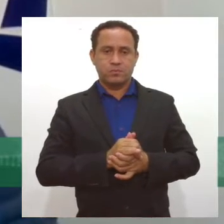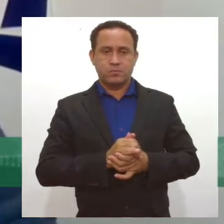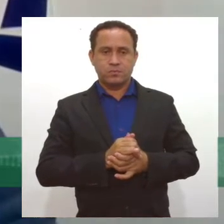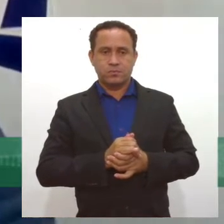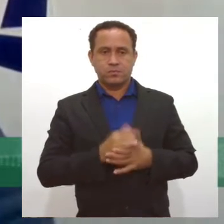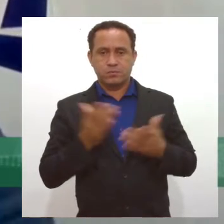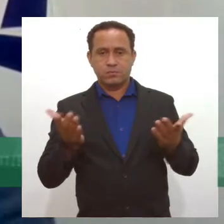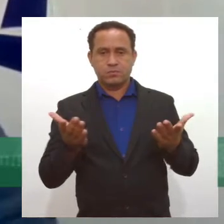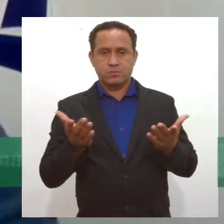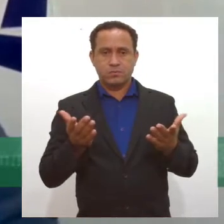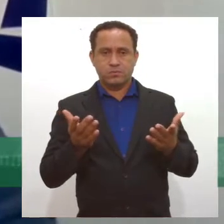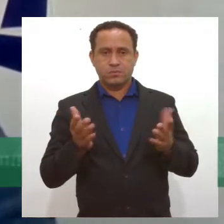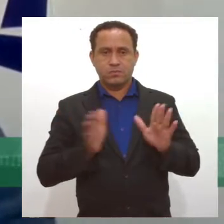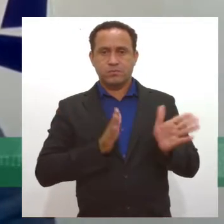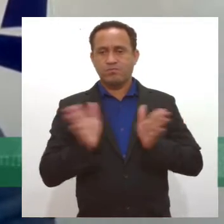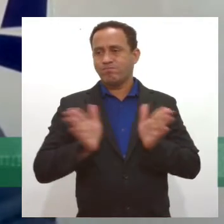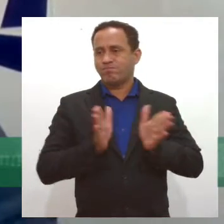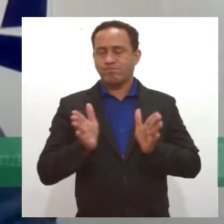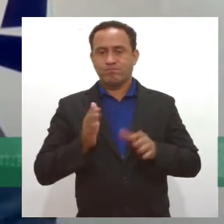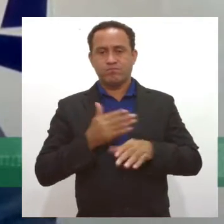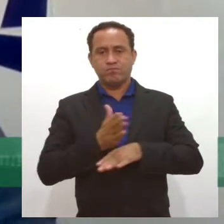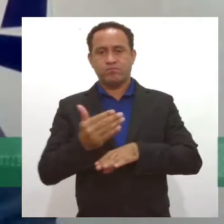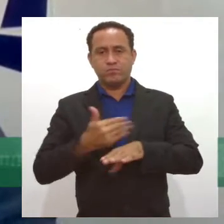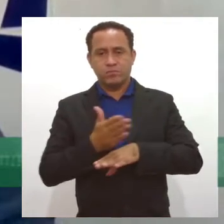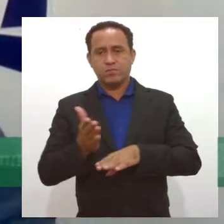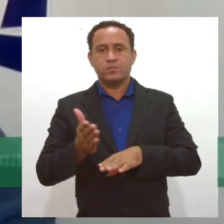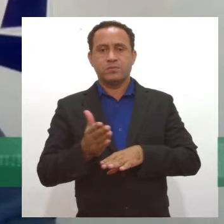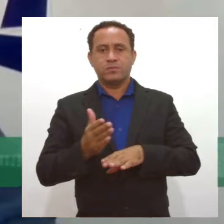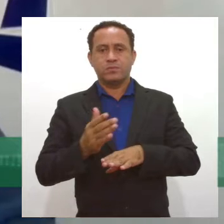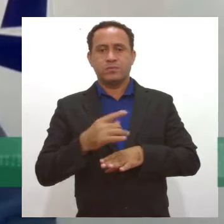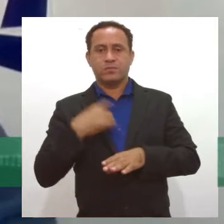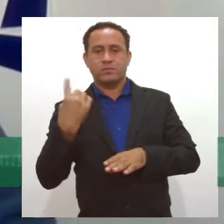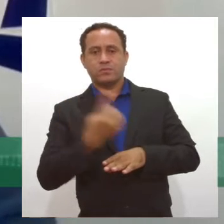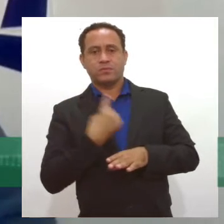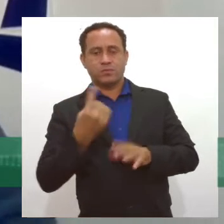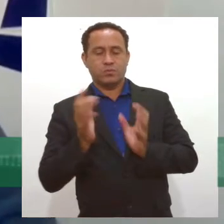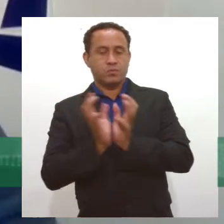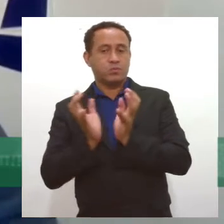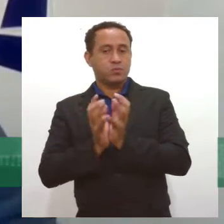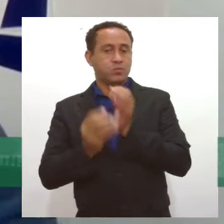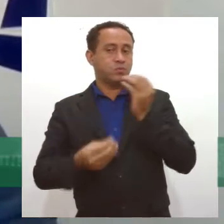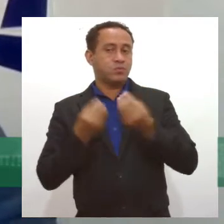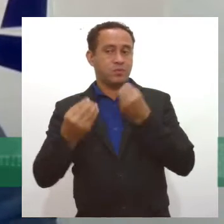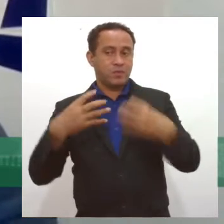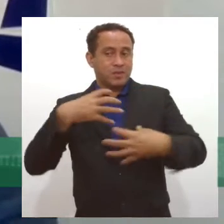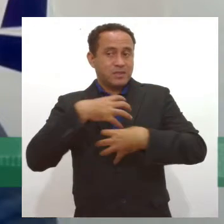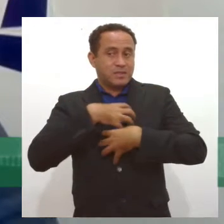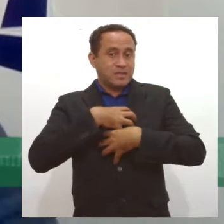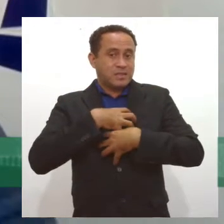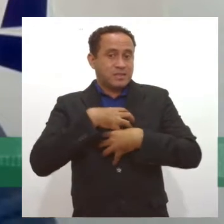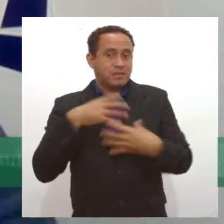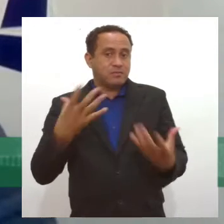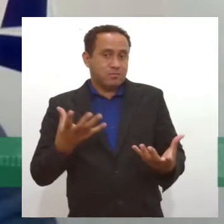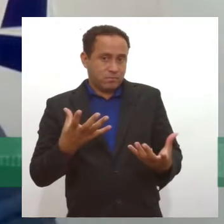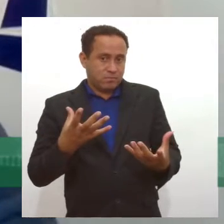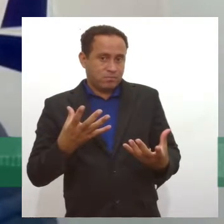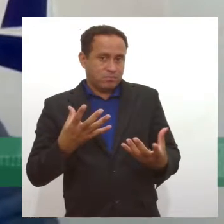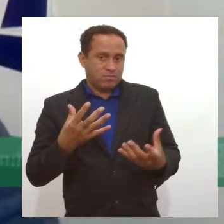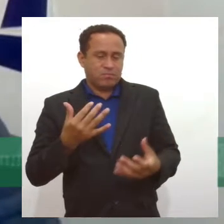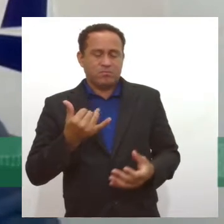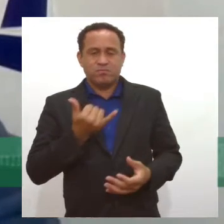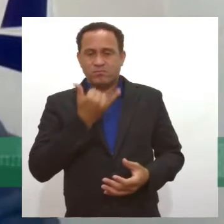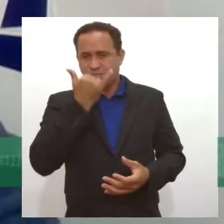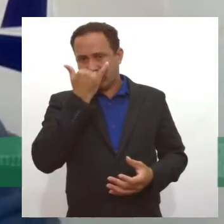onde isso inviabilizasse o título da nossa nação, da nossa seleção, né? Como é que nós nos sentiríamos, né? Injustiçados.